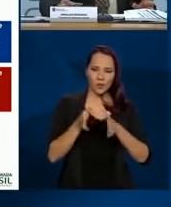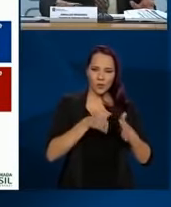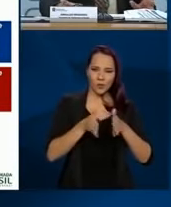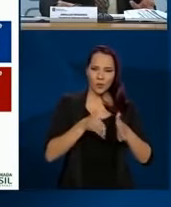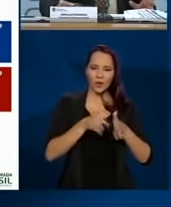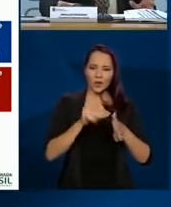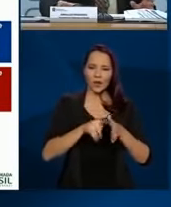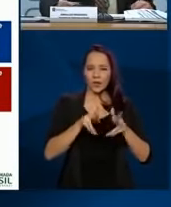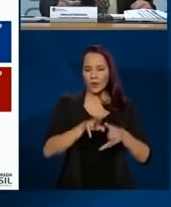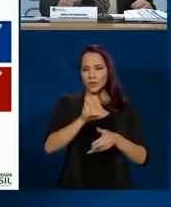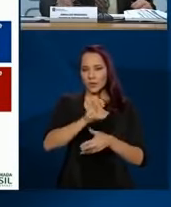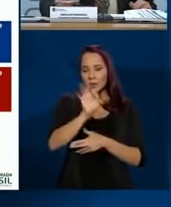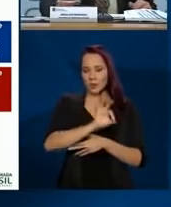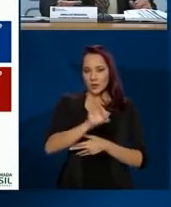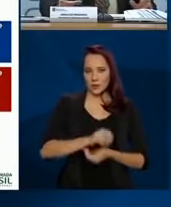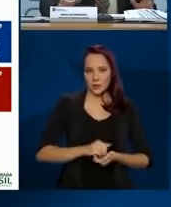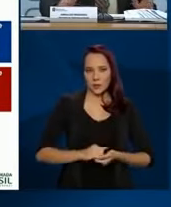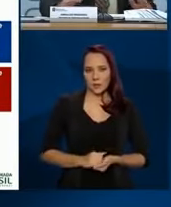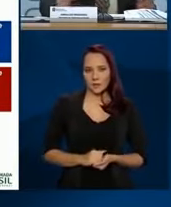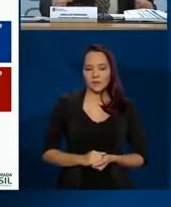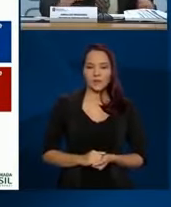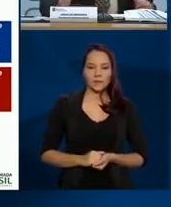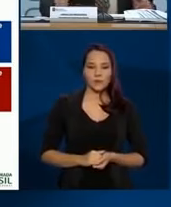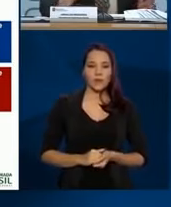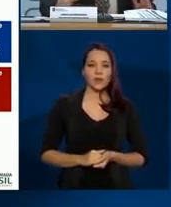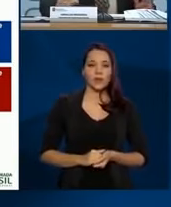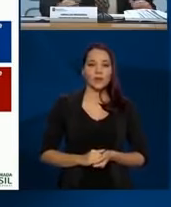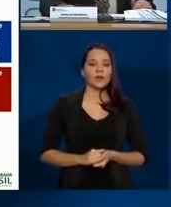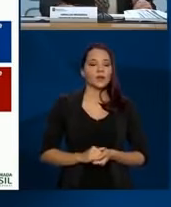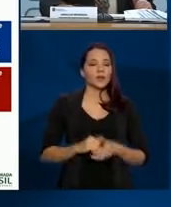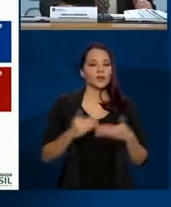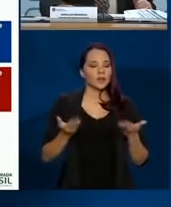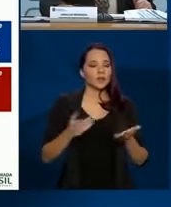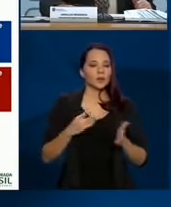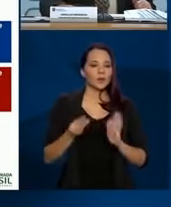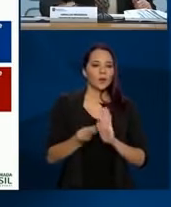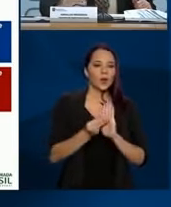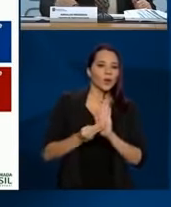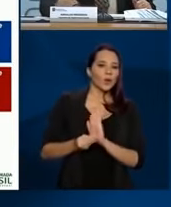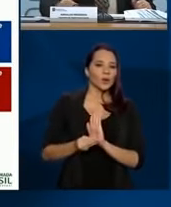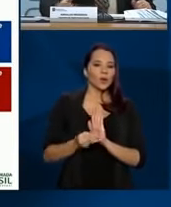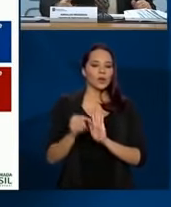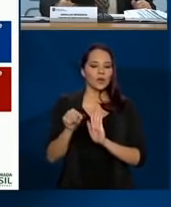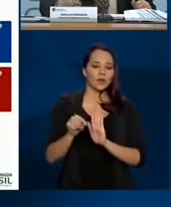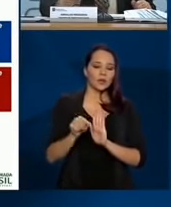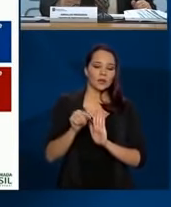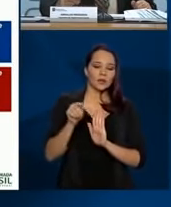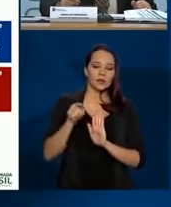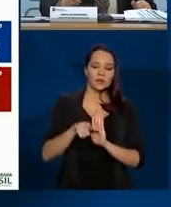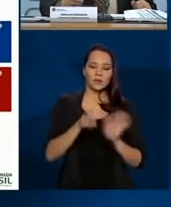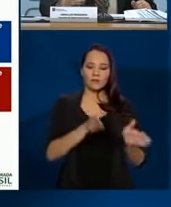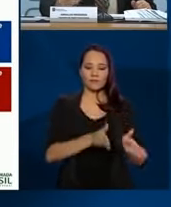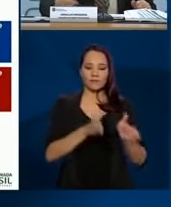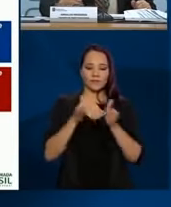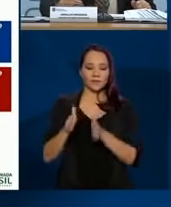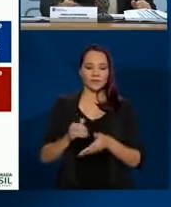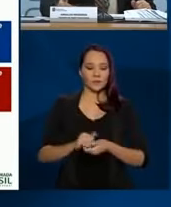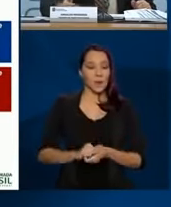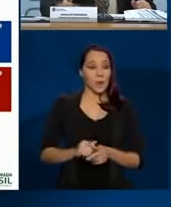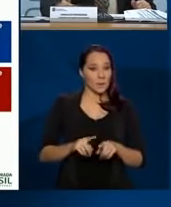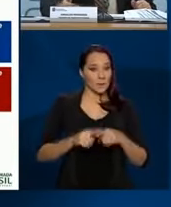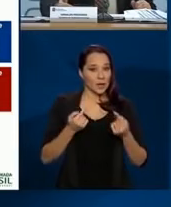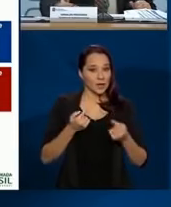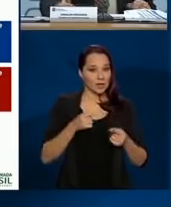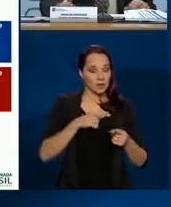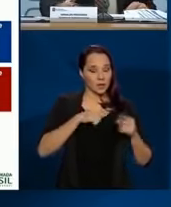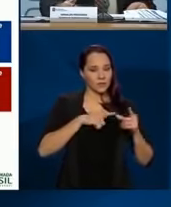mais ou menos 5%. Né? A gente estabelece esse ponto de corte, mas